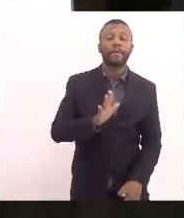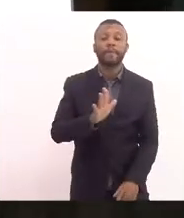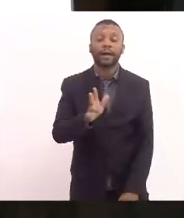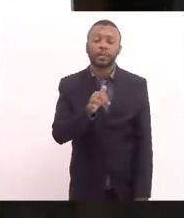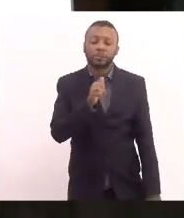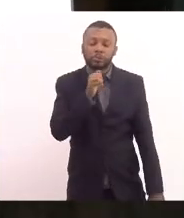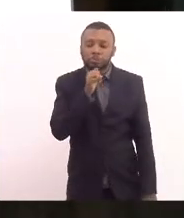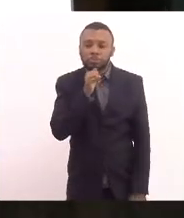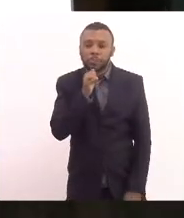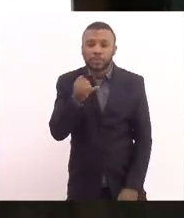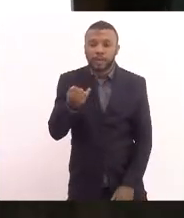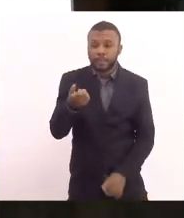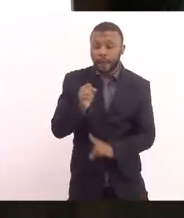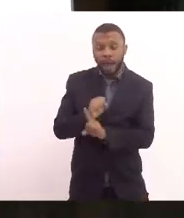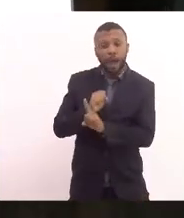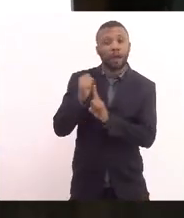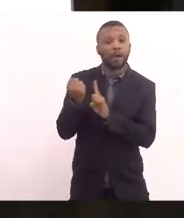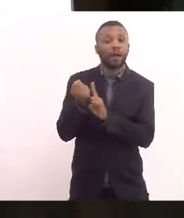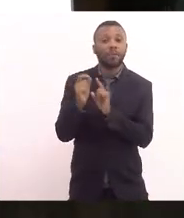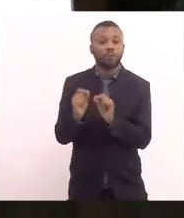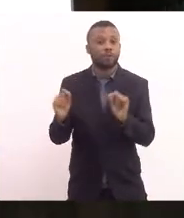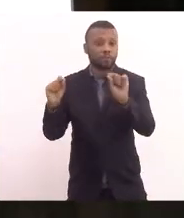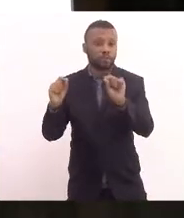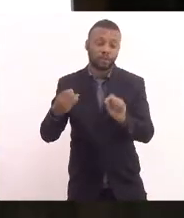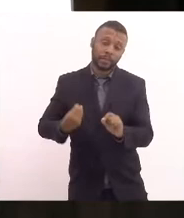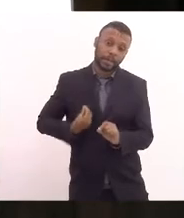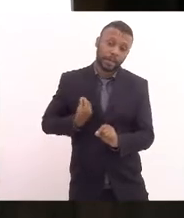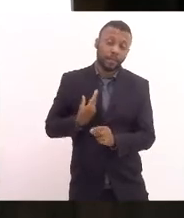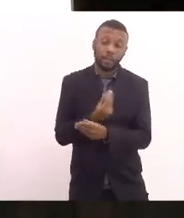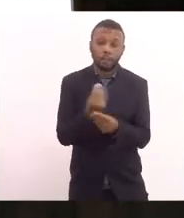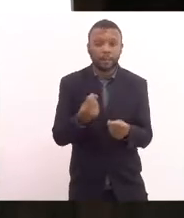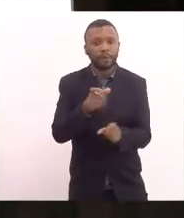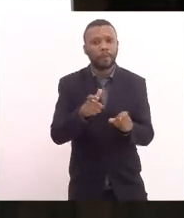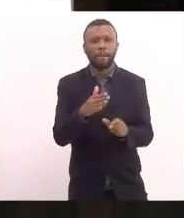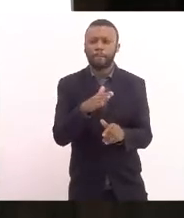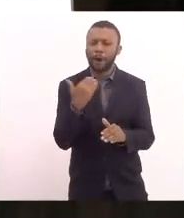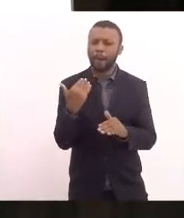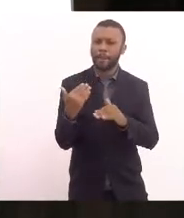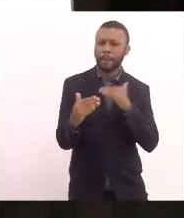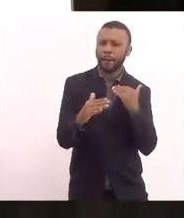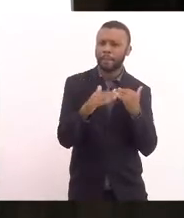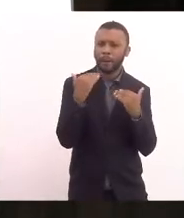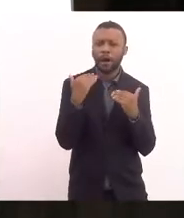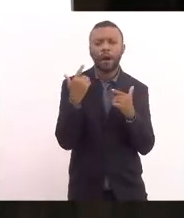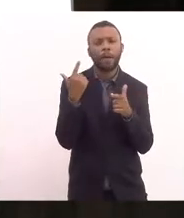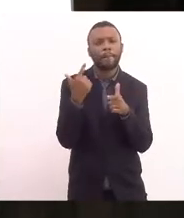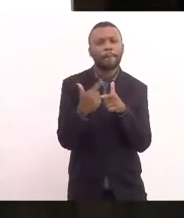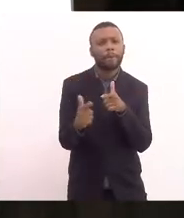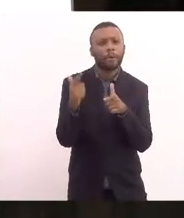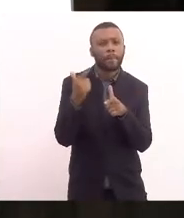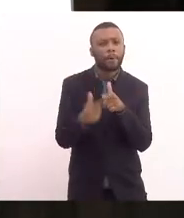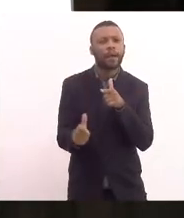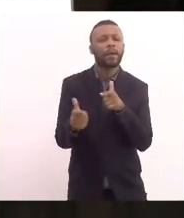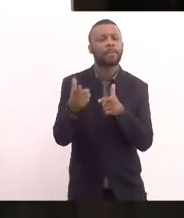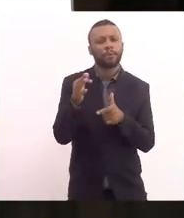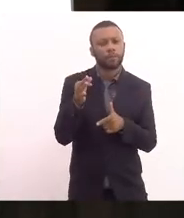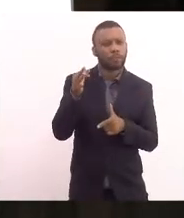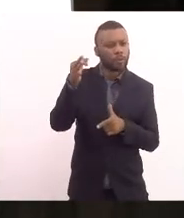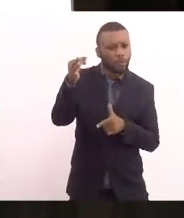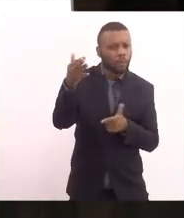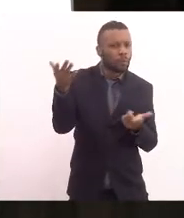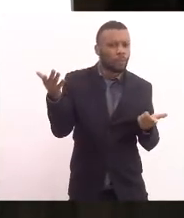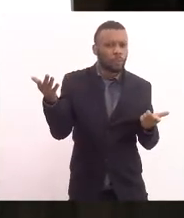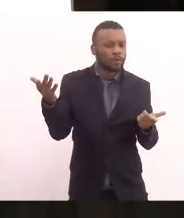sociedade. E agora, com tantas pessoas mortas, com tantas pessoas sequeladas, o que a gente espera